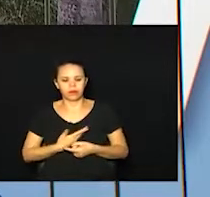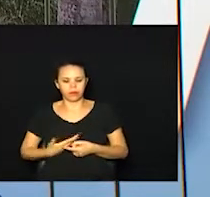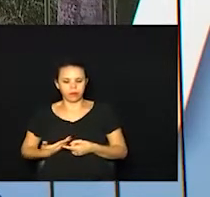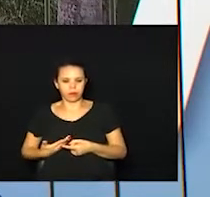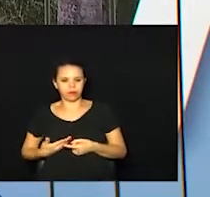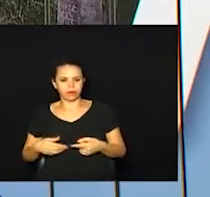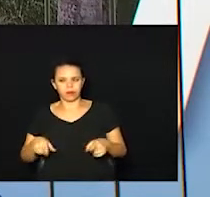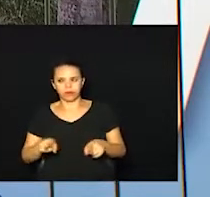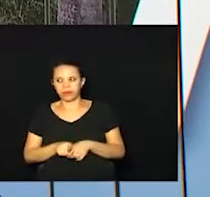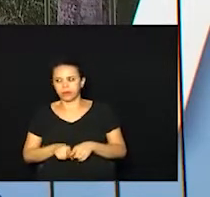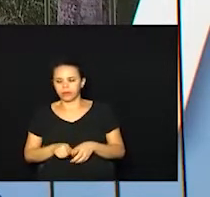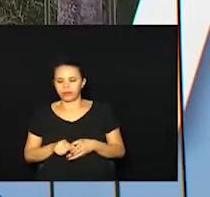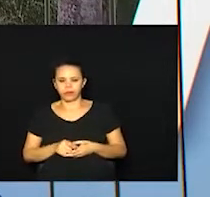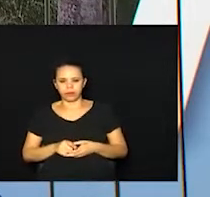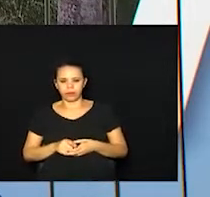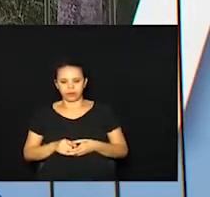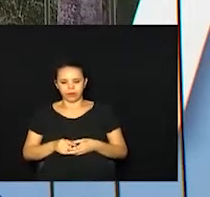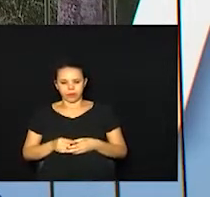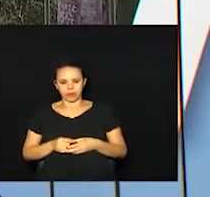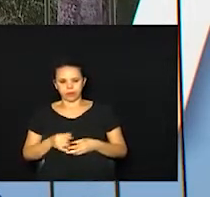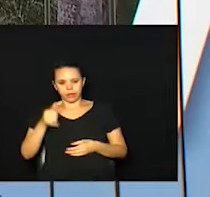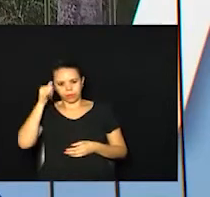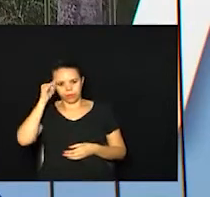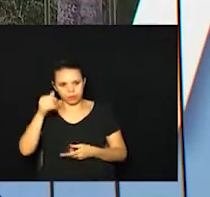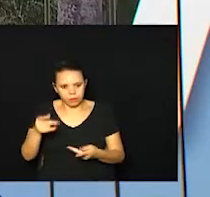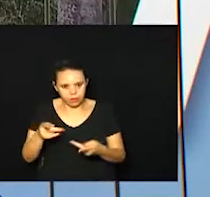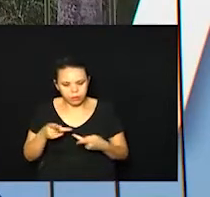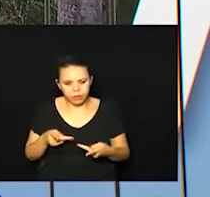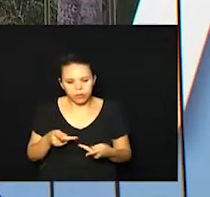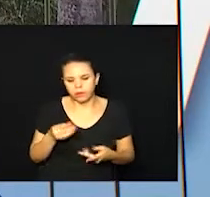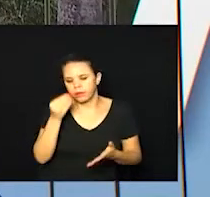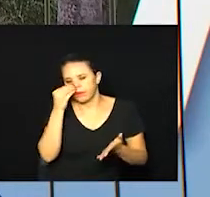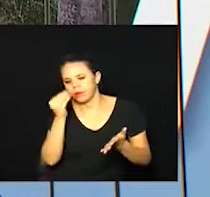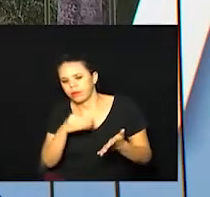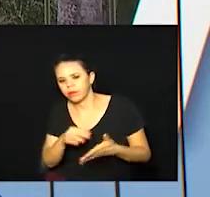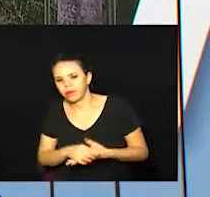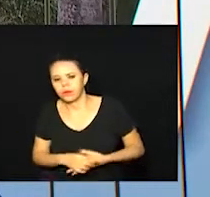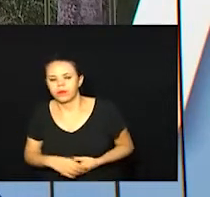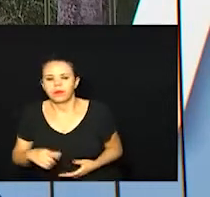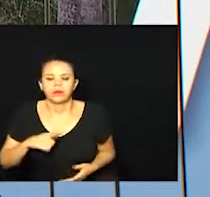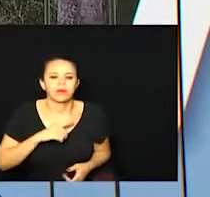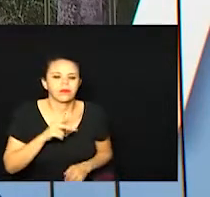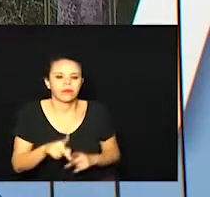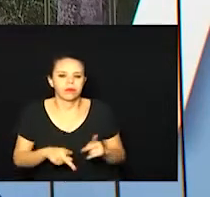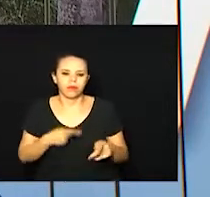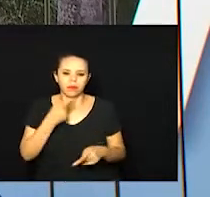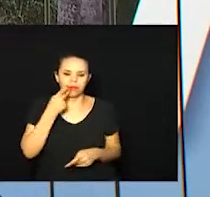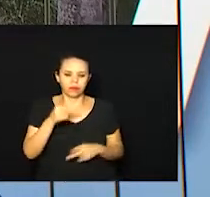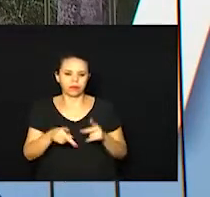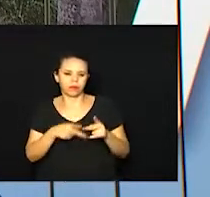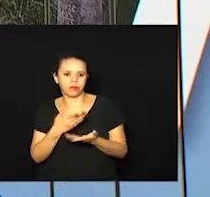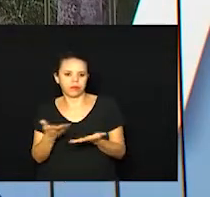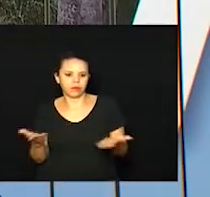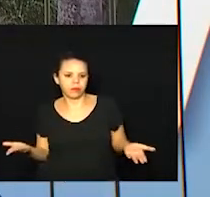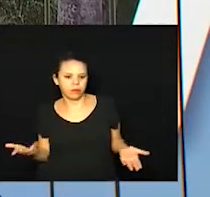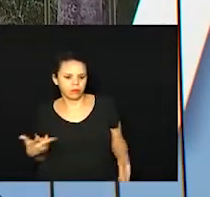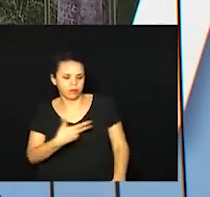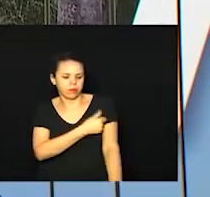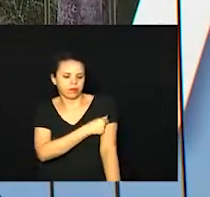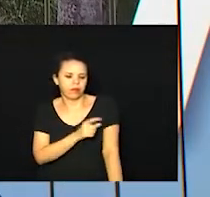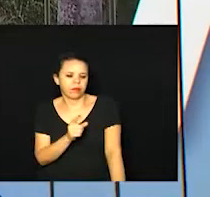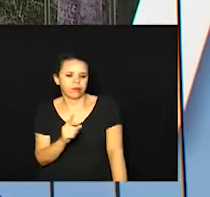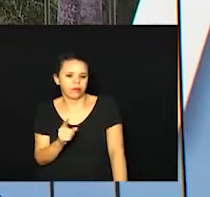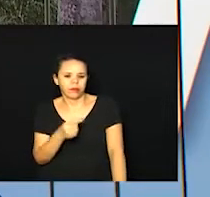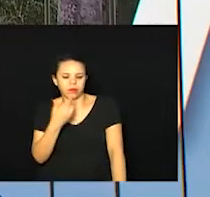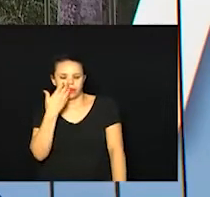e também para combater o chamado negacionismo. Porque tem muita gente dizendo para as pessoas, não